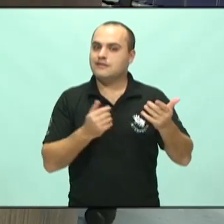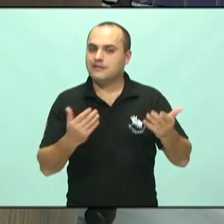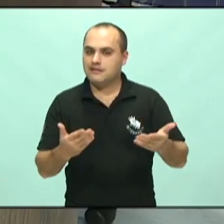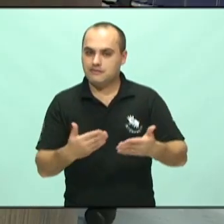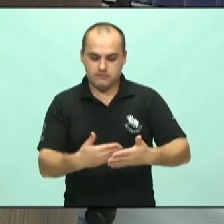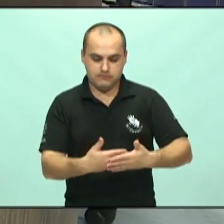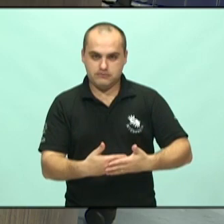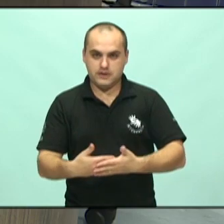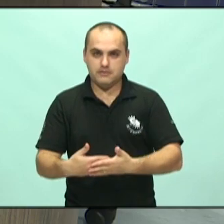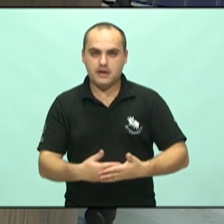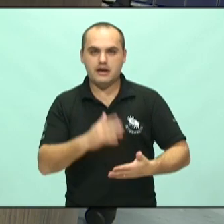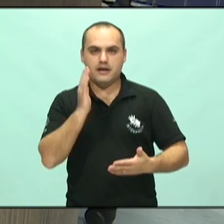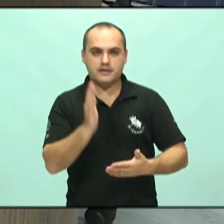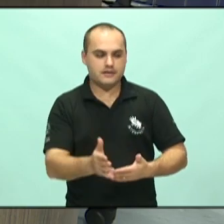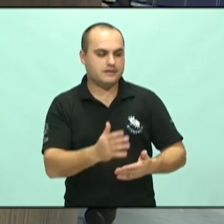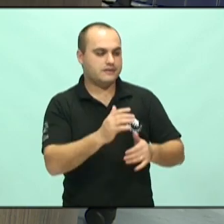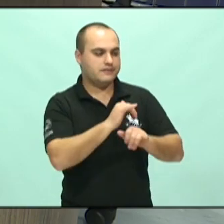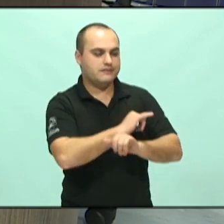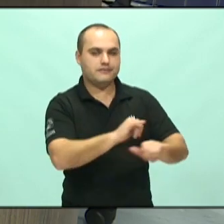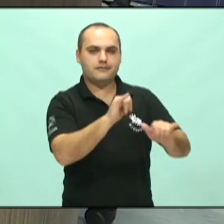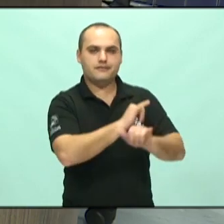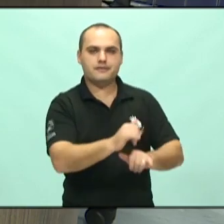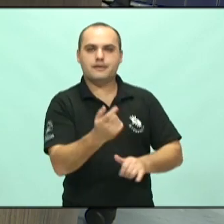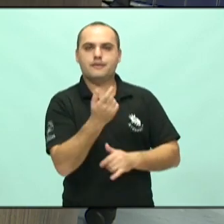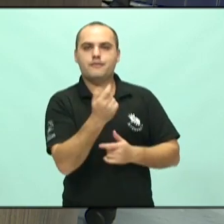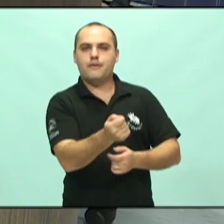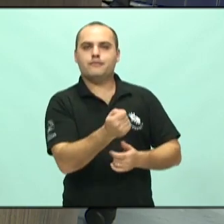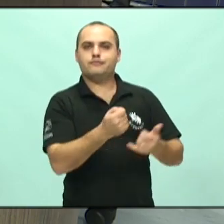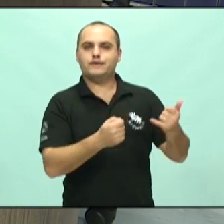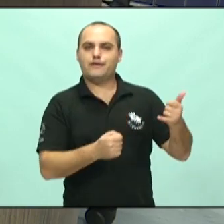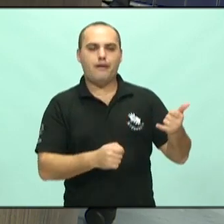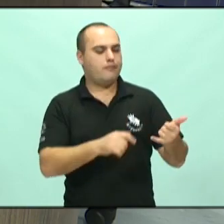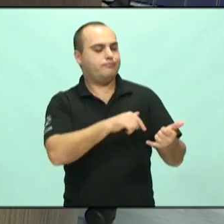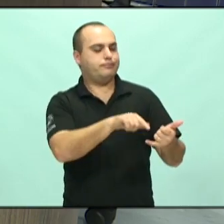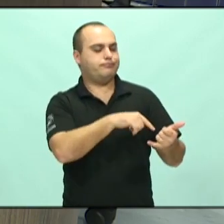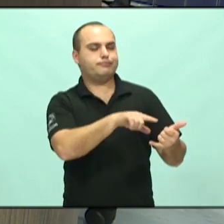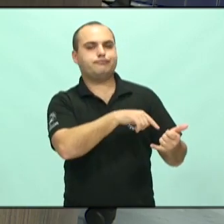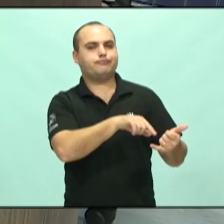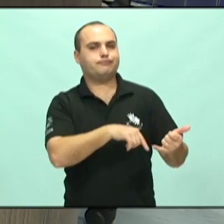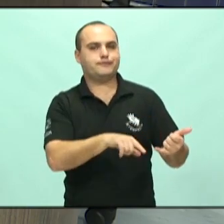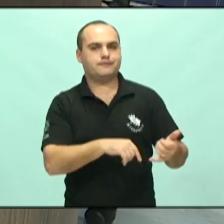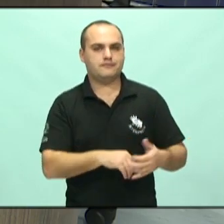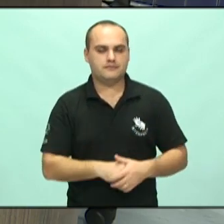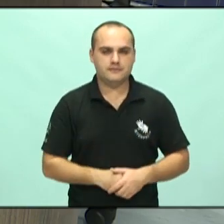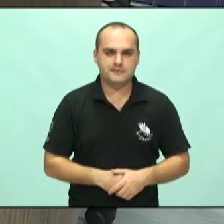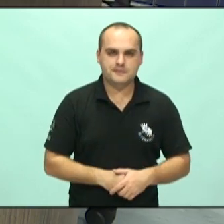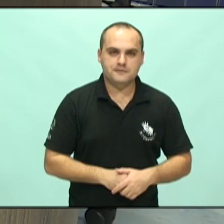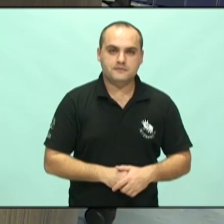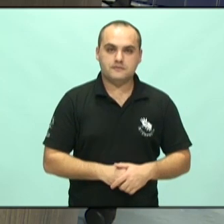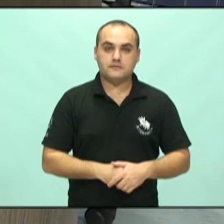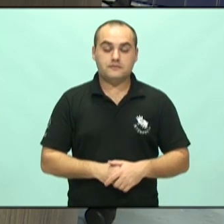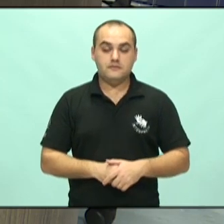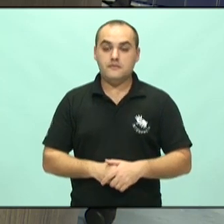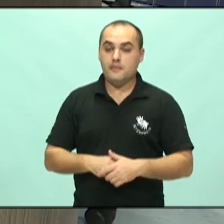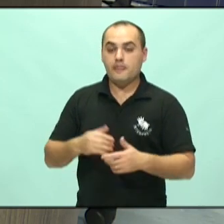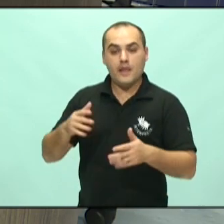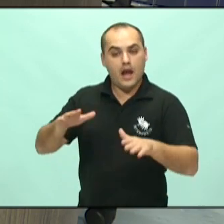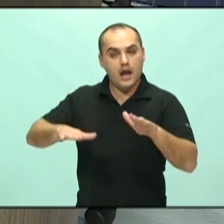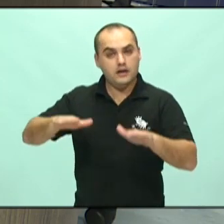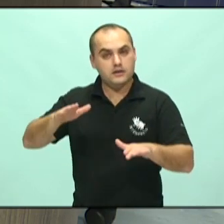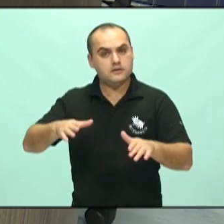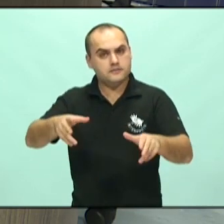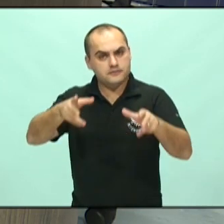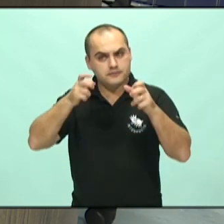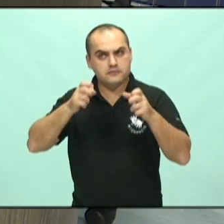mesma velocidade do celular, né? Tudo muito... E eles ficam, né, Valéria? A gente observa, assim, a reação deles, às vezes